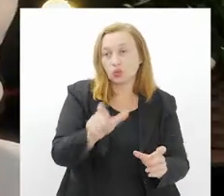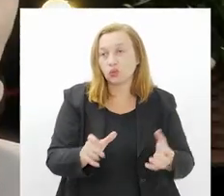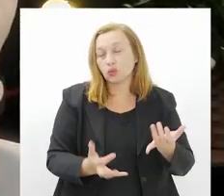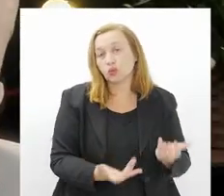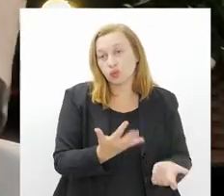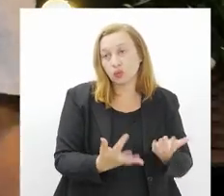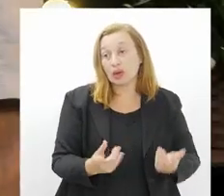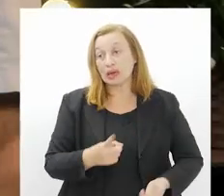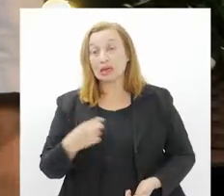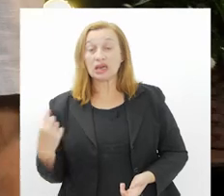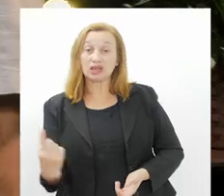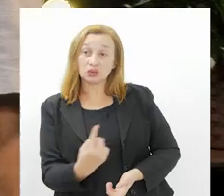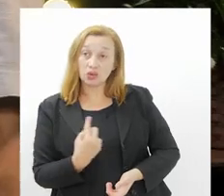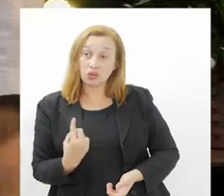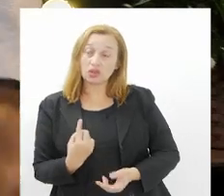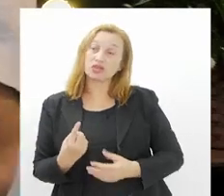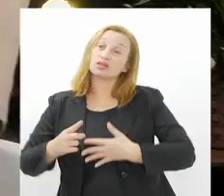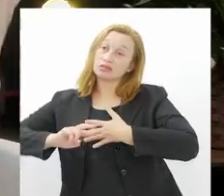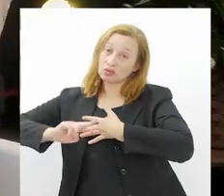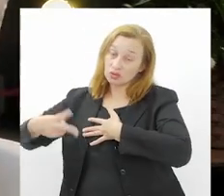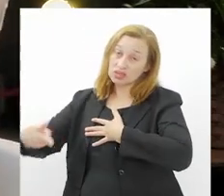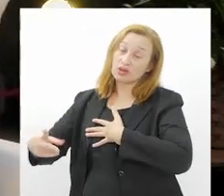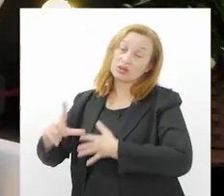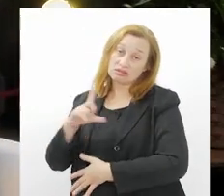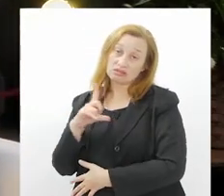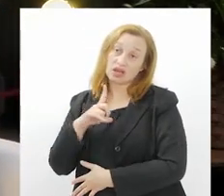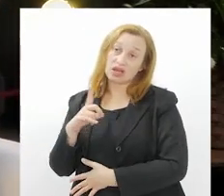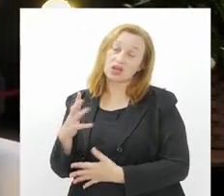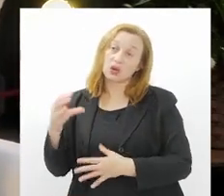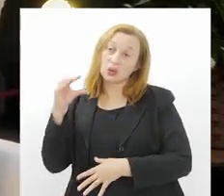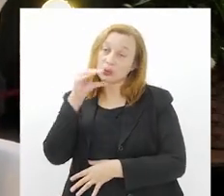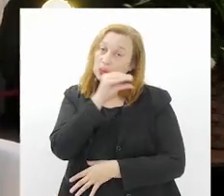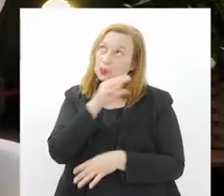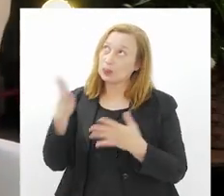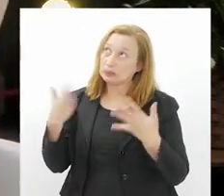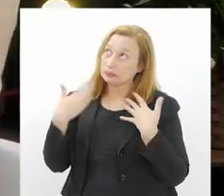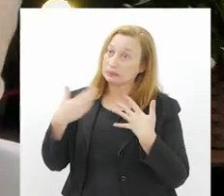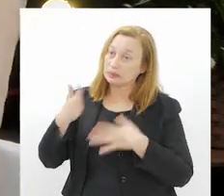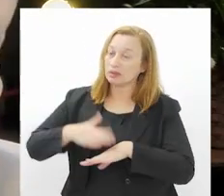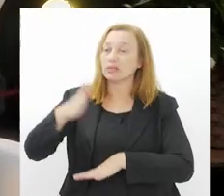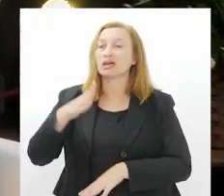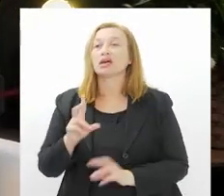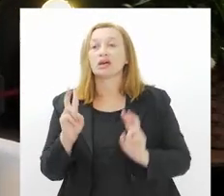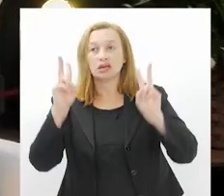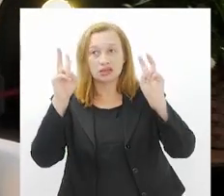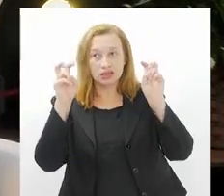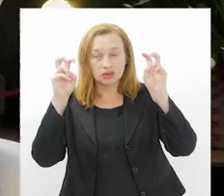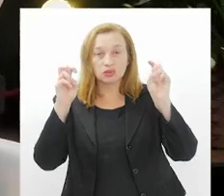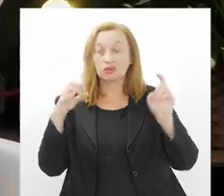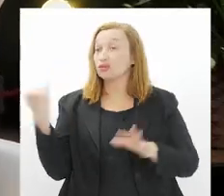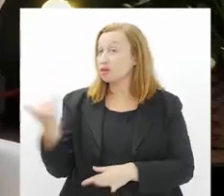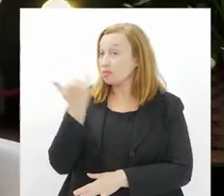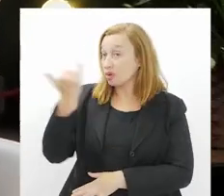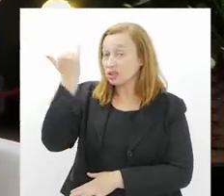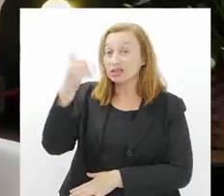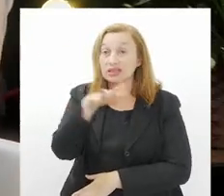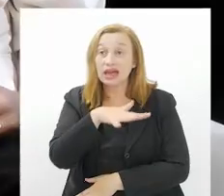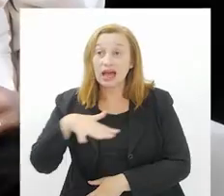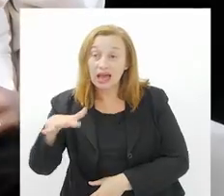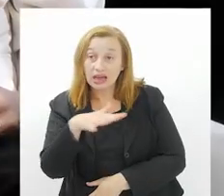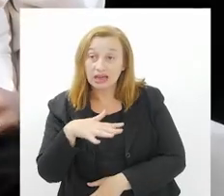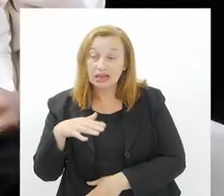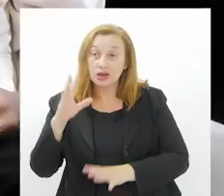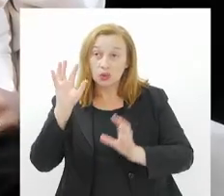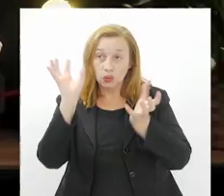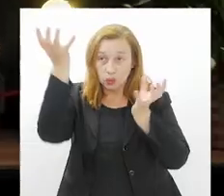nós que nada temos a ver. Sim, com isso. Com certeza. Acaba que a gente fica pagando esse preço, né, que a gente está pagando, calor e tudo mais.